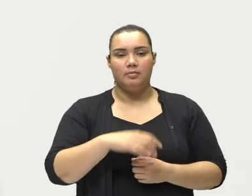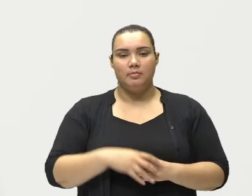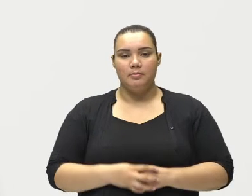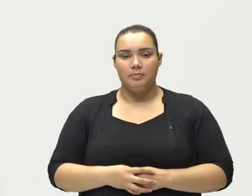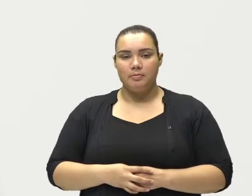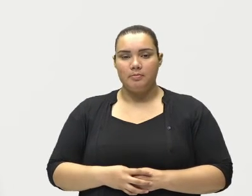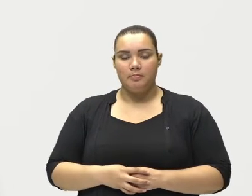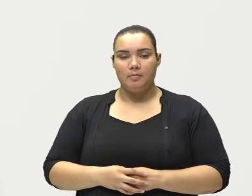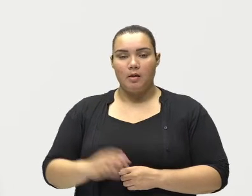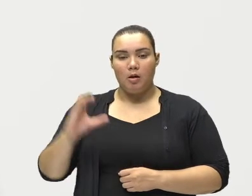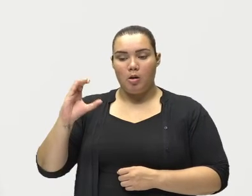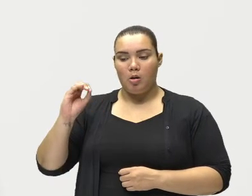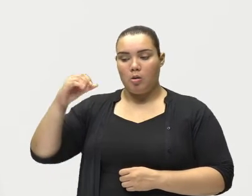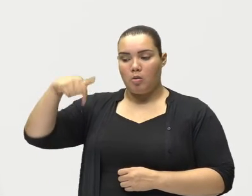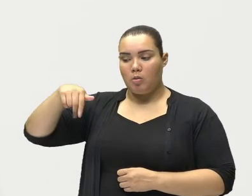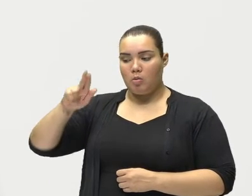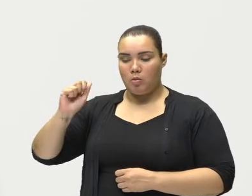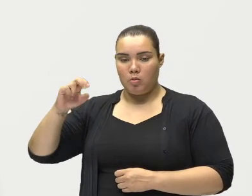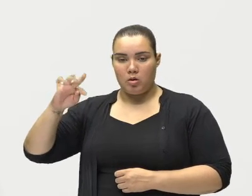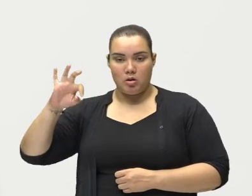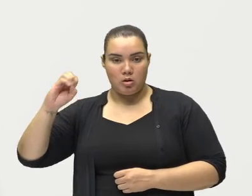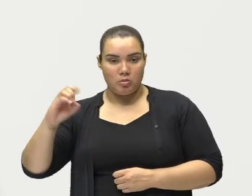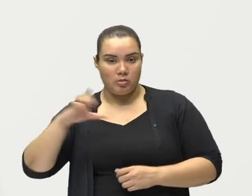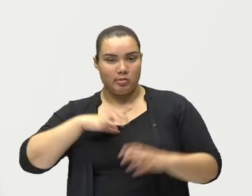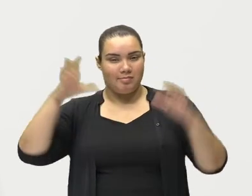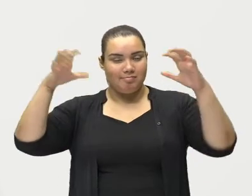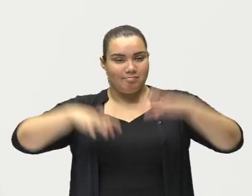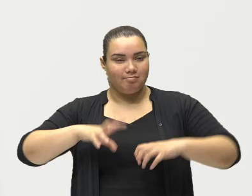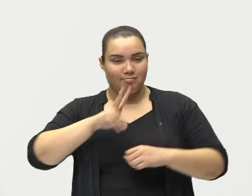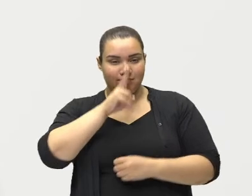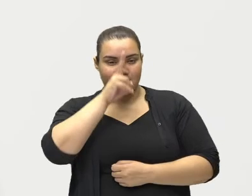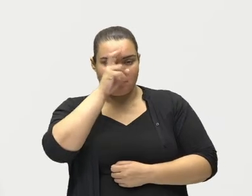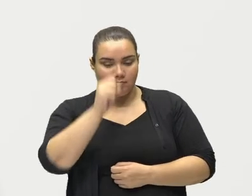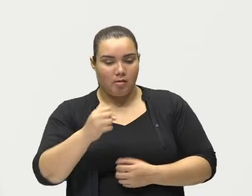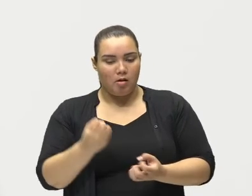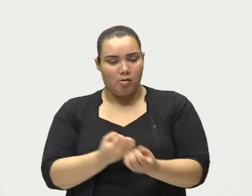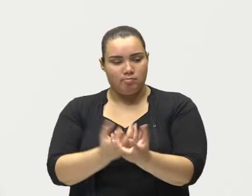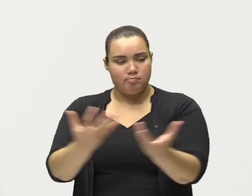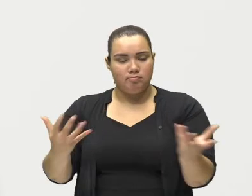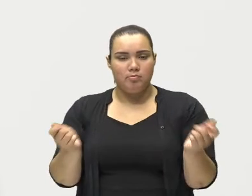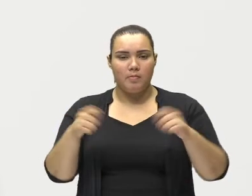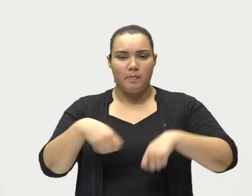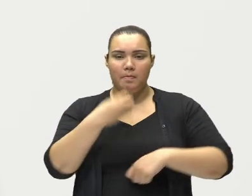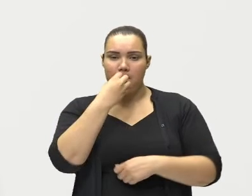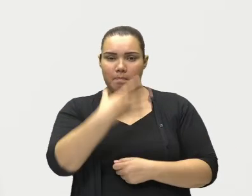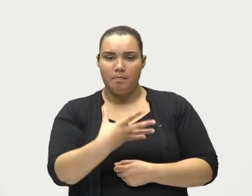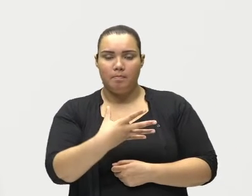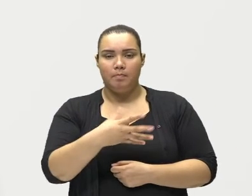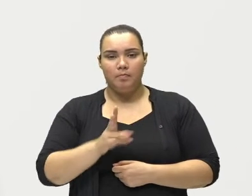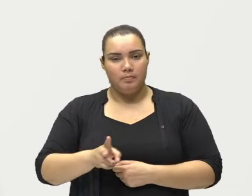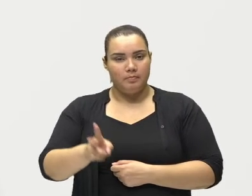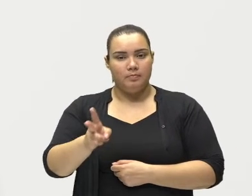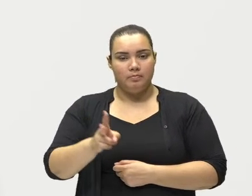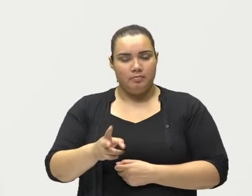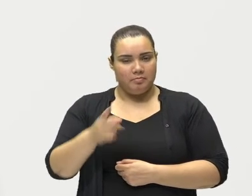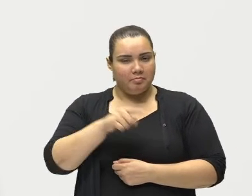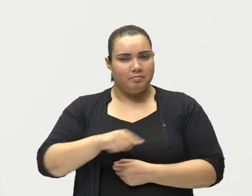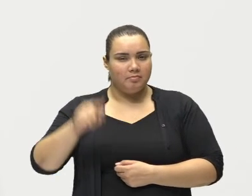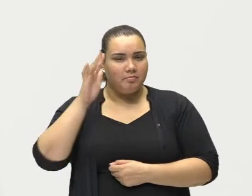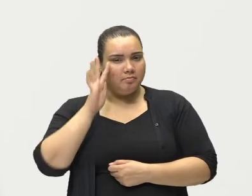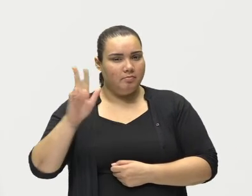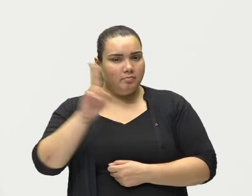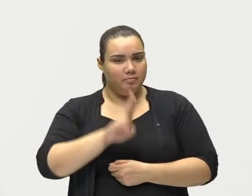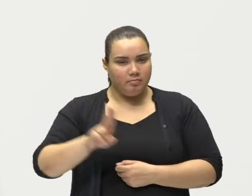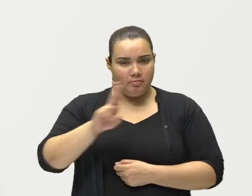só. Conquanto tenha chovido muito, o gramado continua em boas condições. Já pensou você utilizar